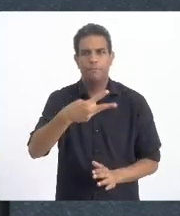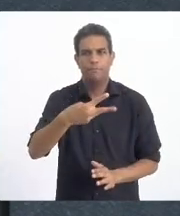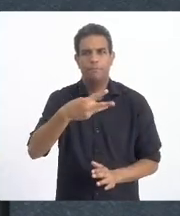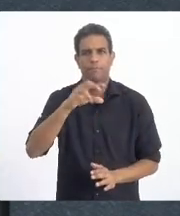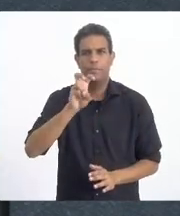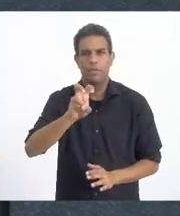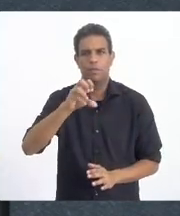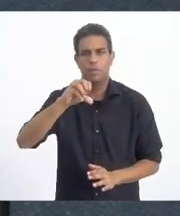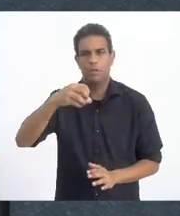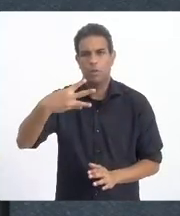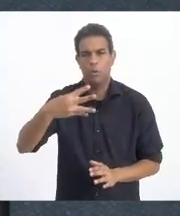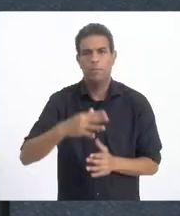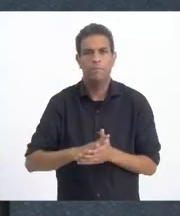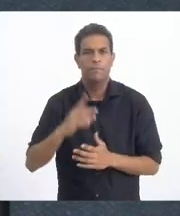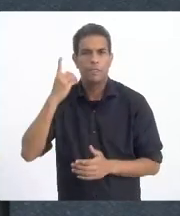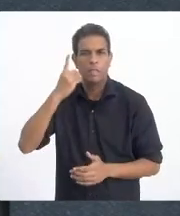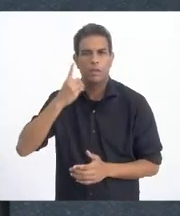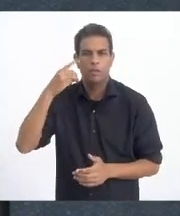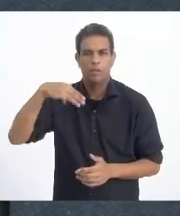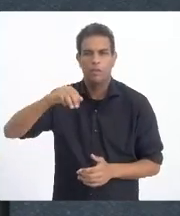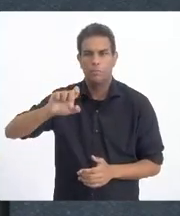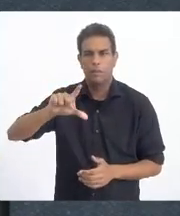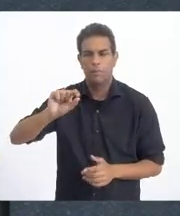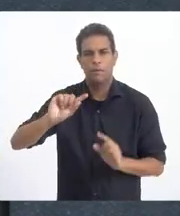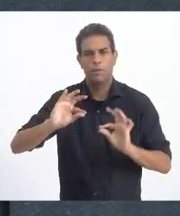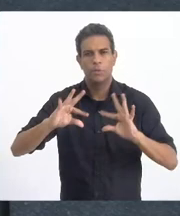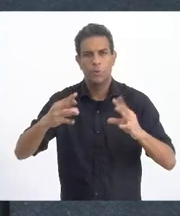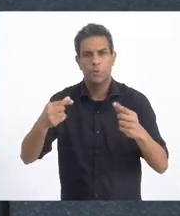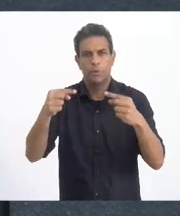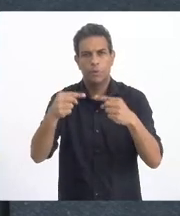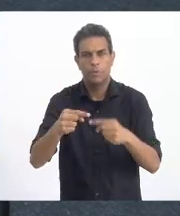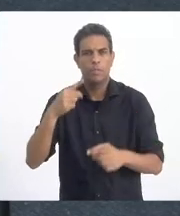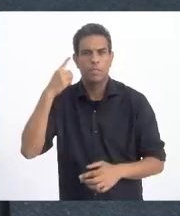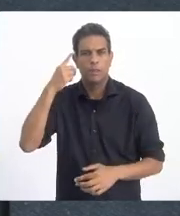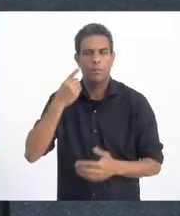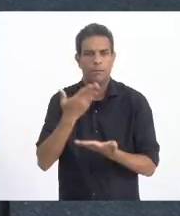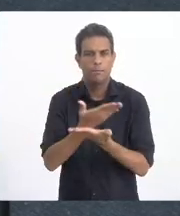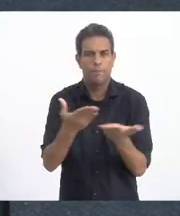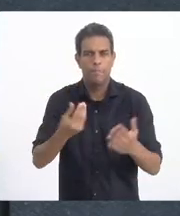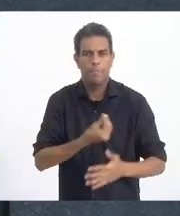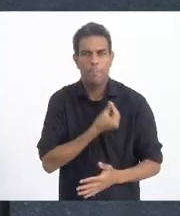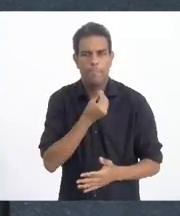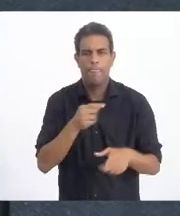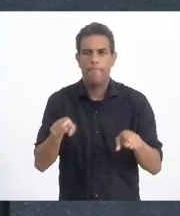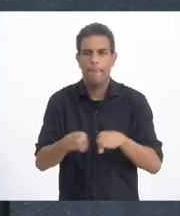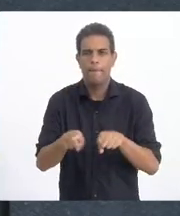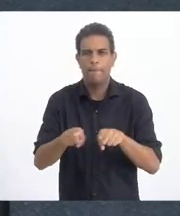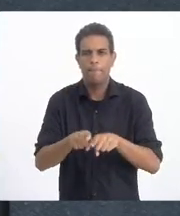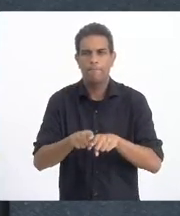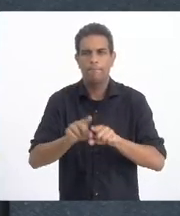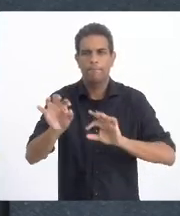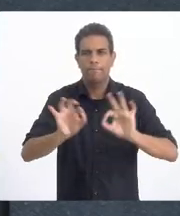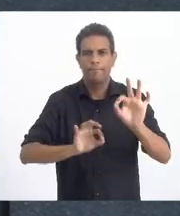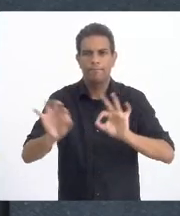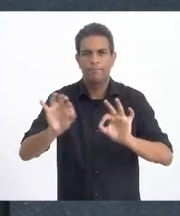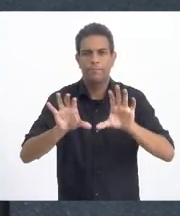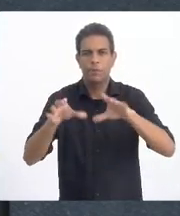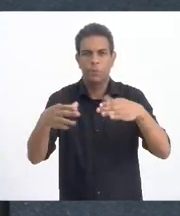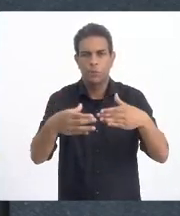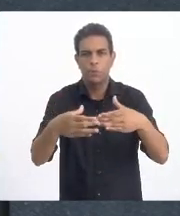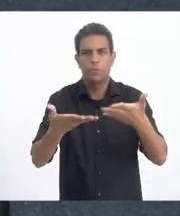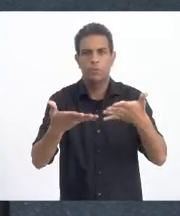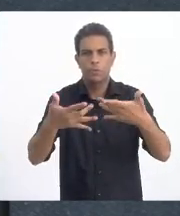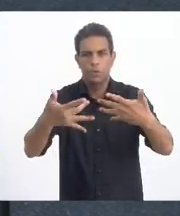13.954, deputado Marcelo Dino, aos demais parlamentares presentes, também ao quadro técnico das corporações, aqui presente